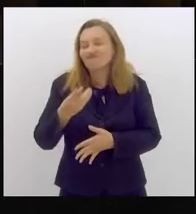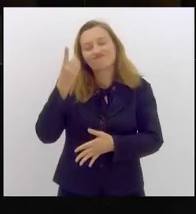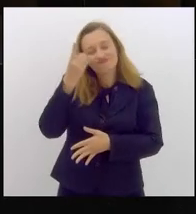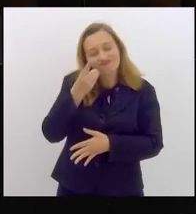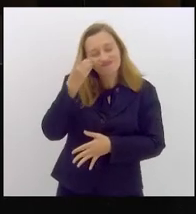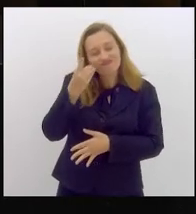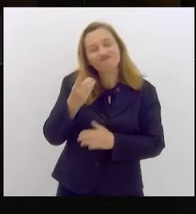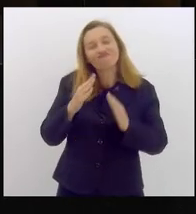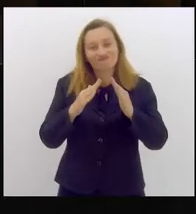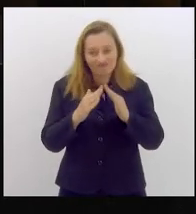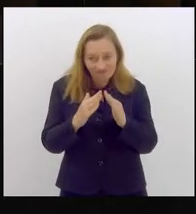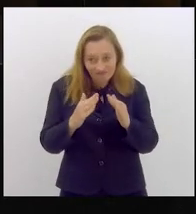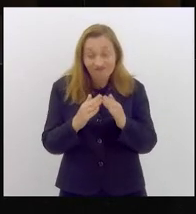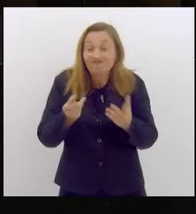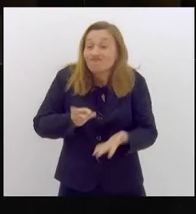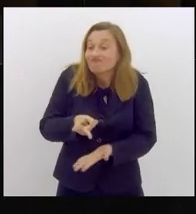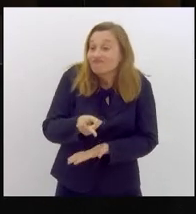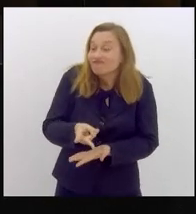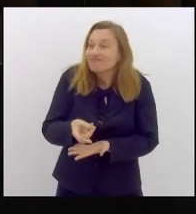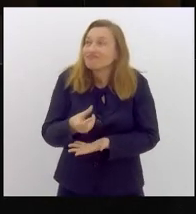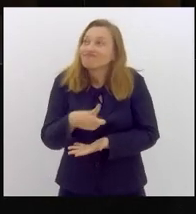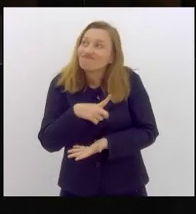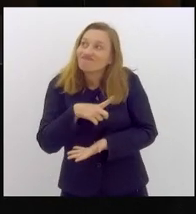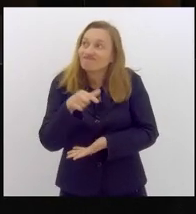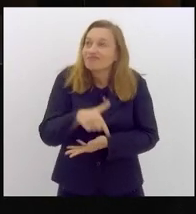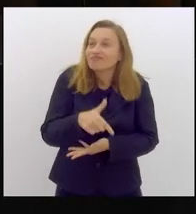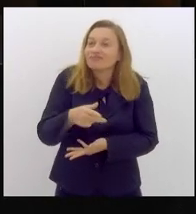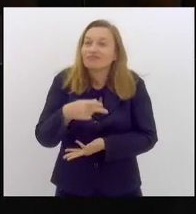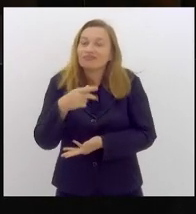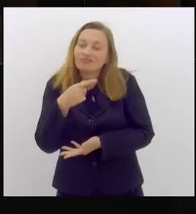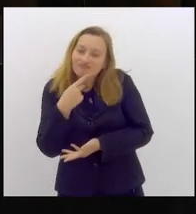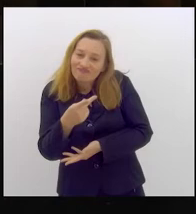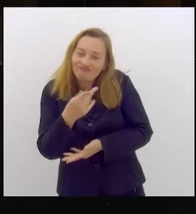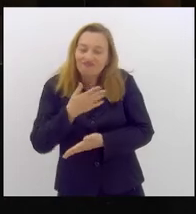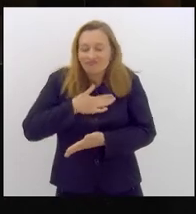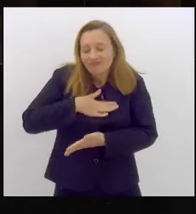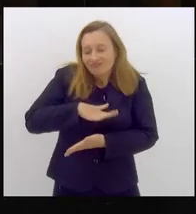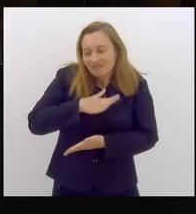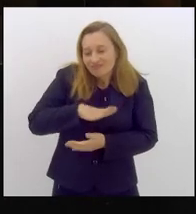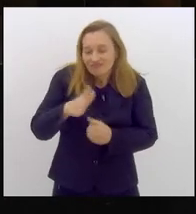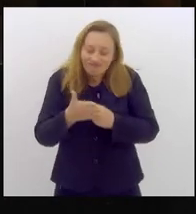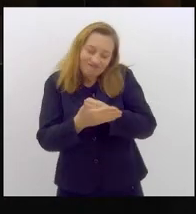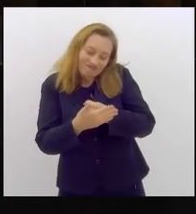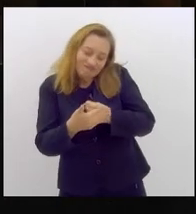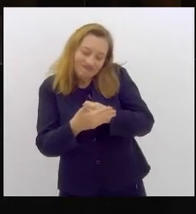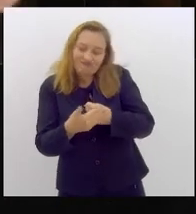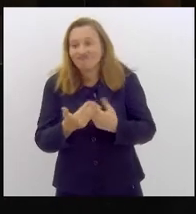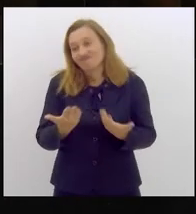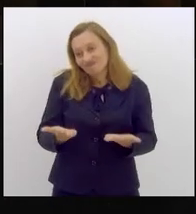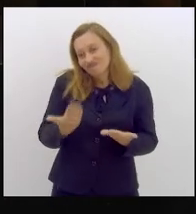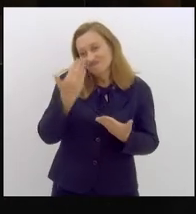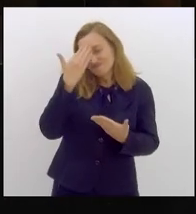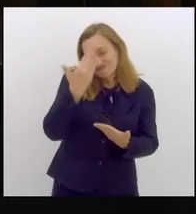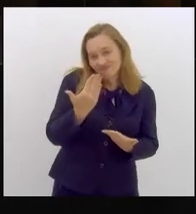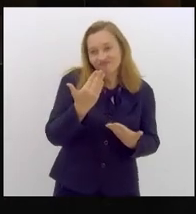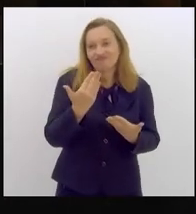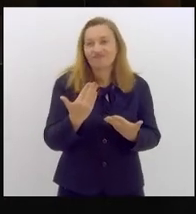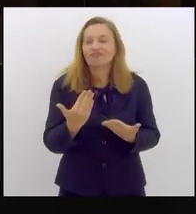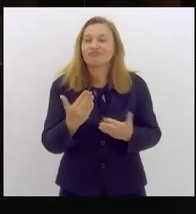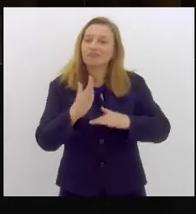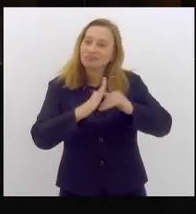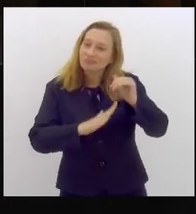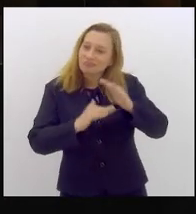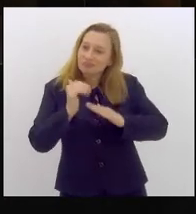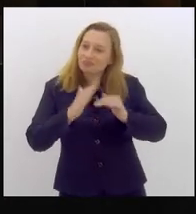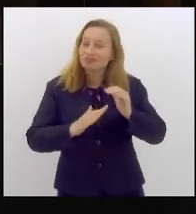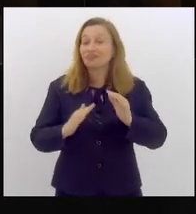e às deputadas que sempre tiveram aqui uma palavra de conforto, uma palavra de carinho. E agradecer aos